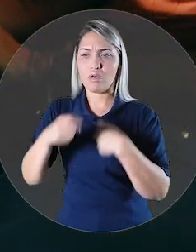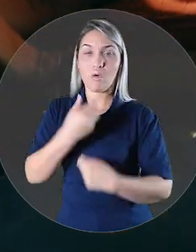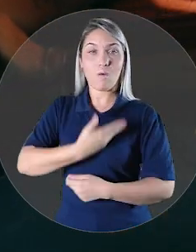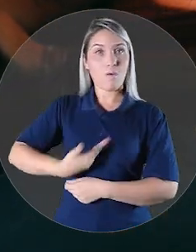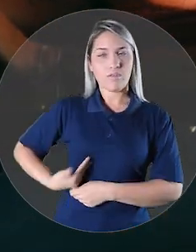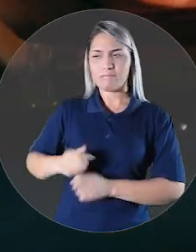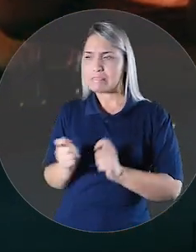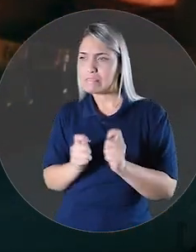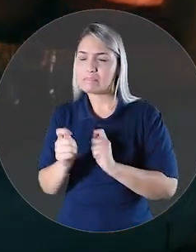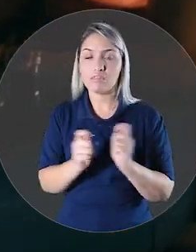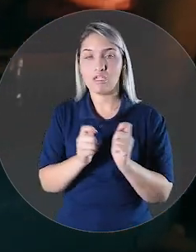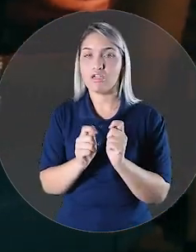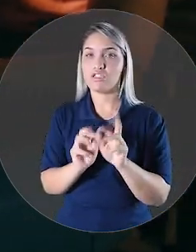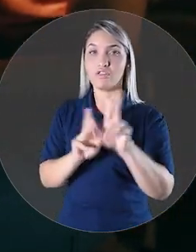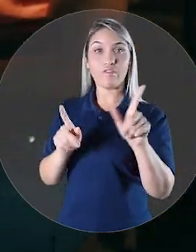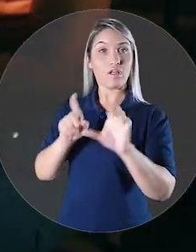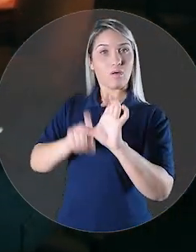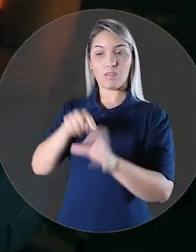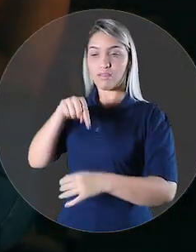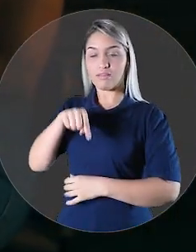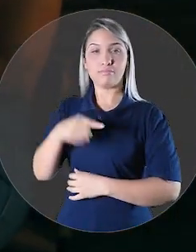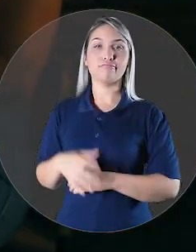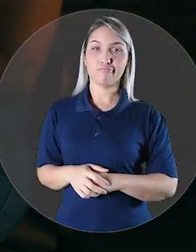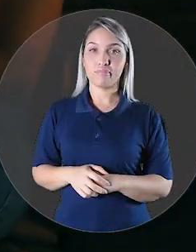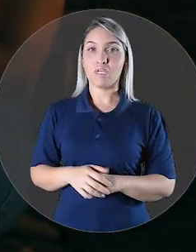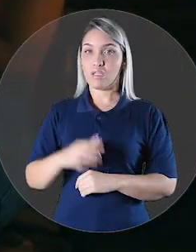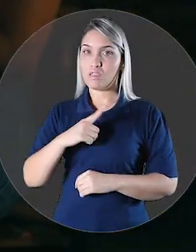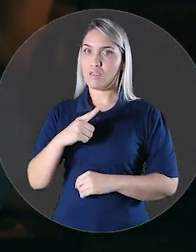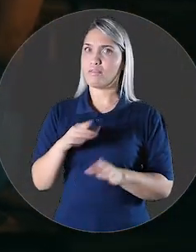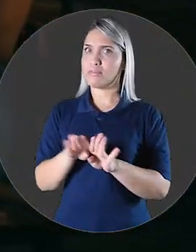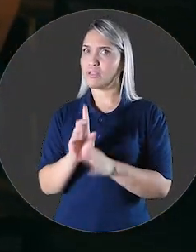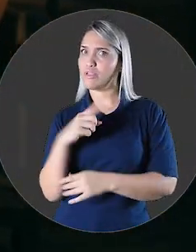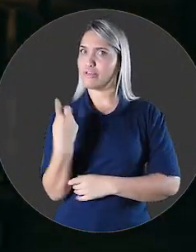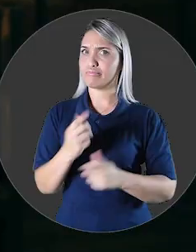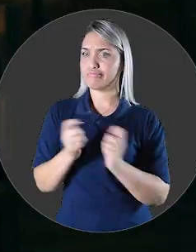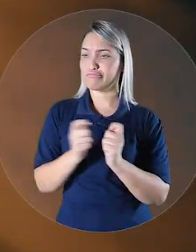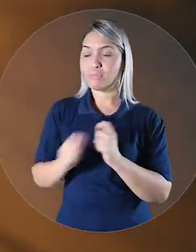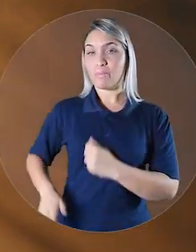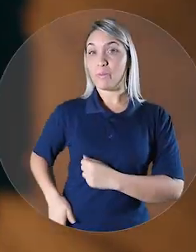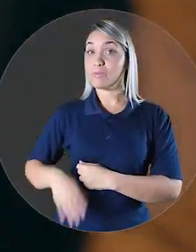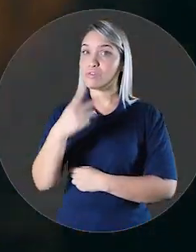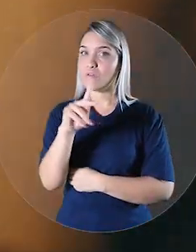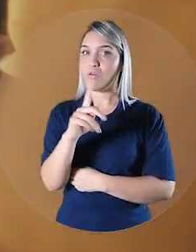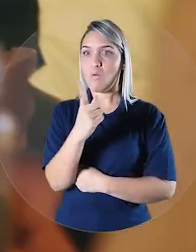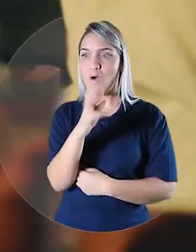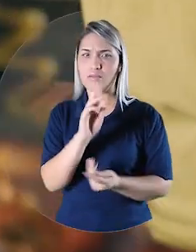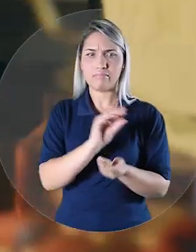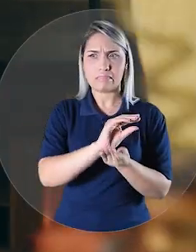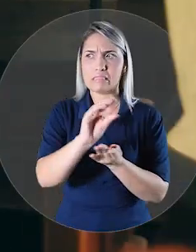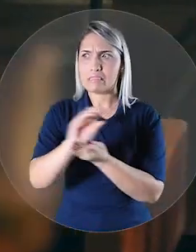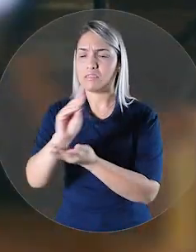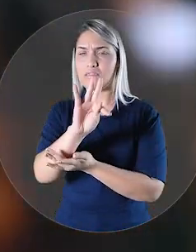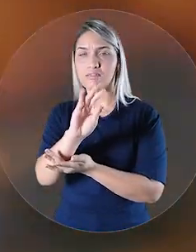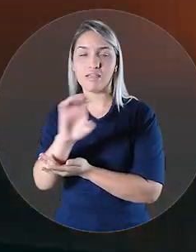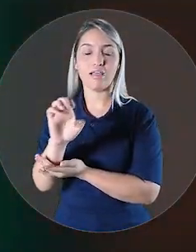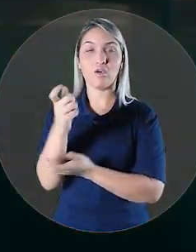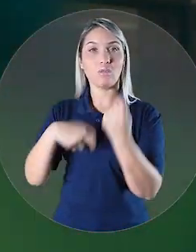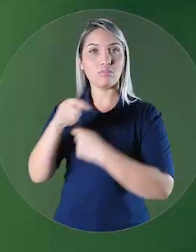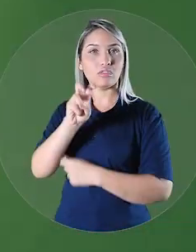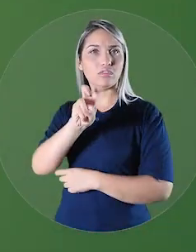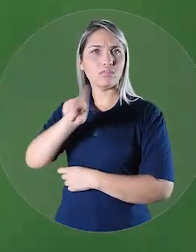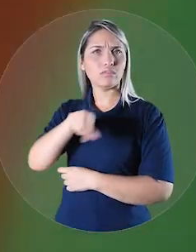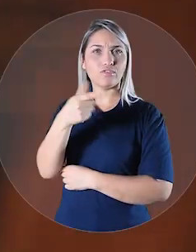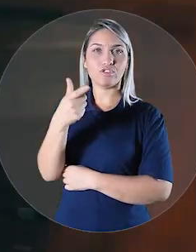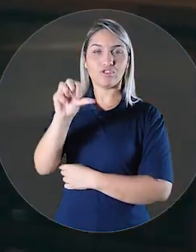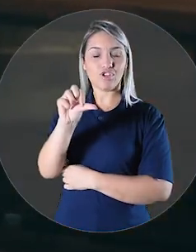garantir que o dinheiro público seja bem aplicado Mas diferente dessa conta aqui tem uma outra que poupa o seu bolso para você ter uma ideia cada real investido no TSE